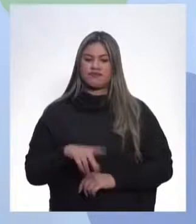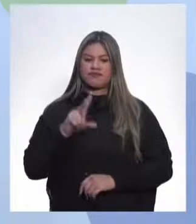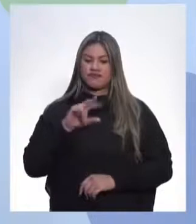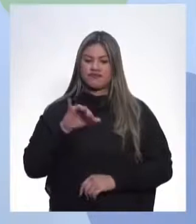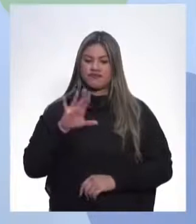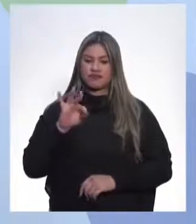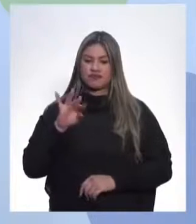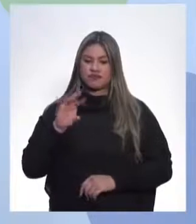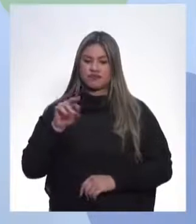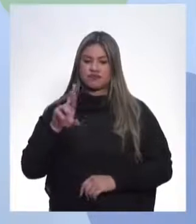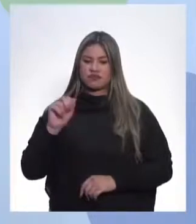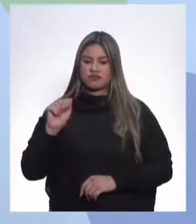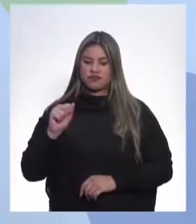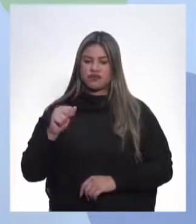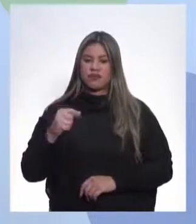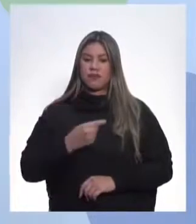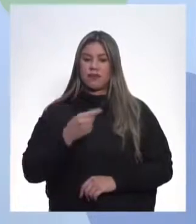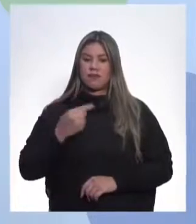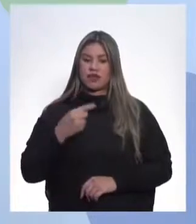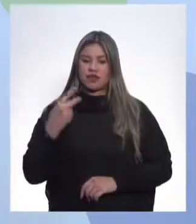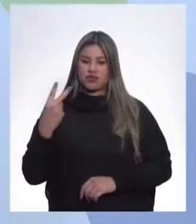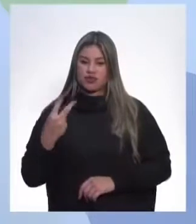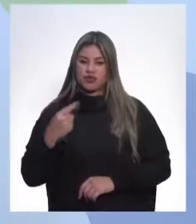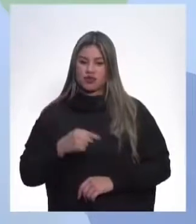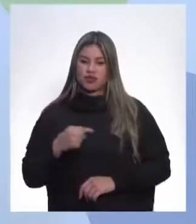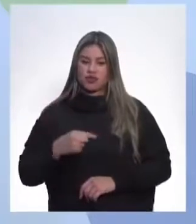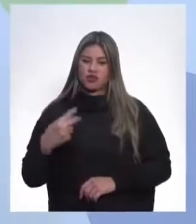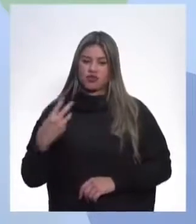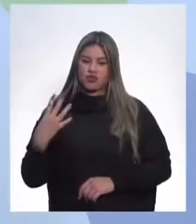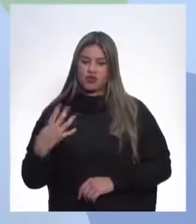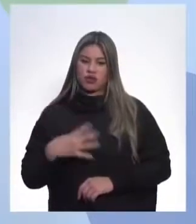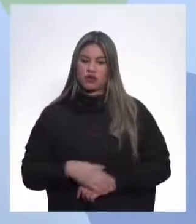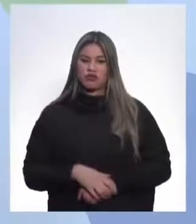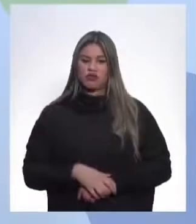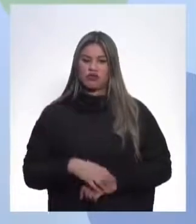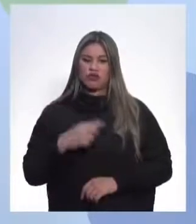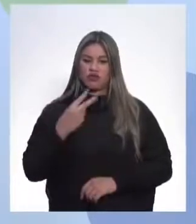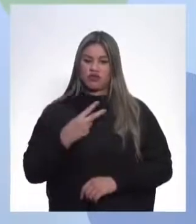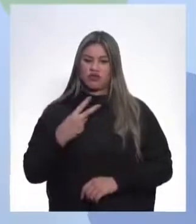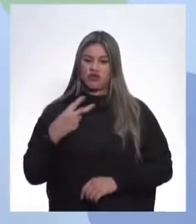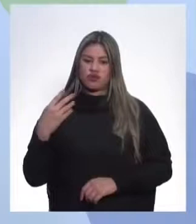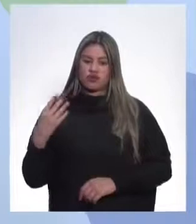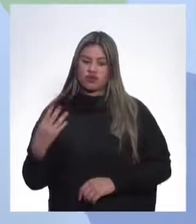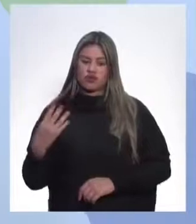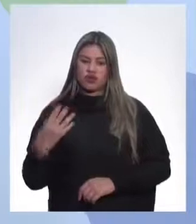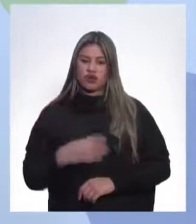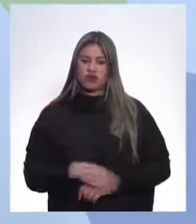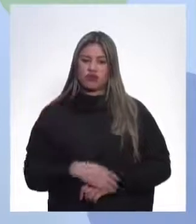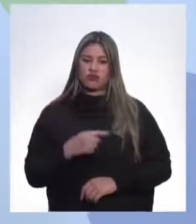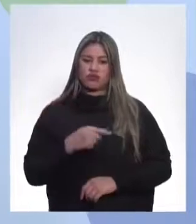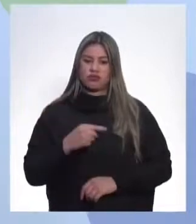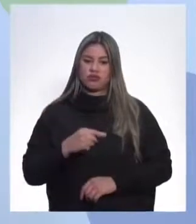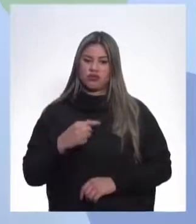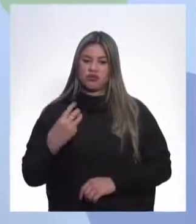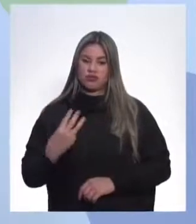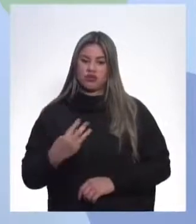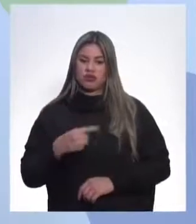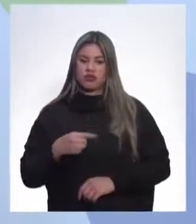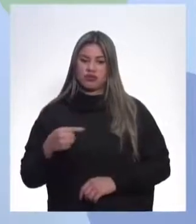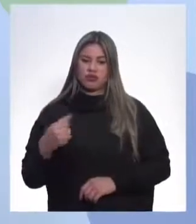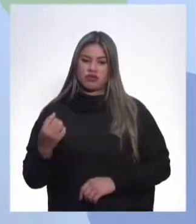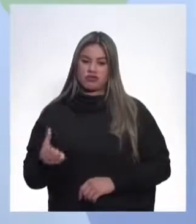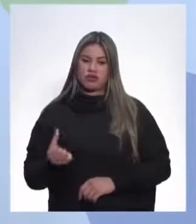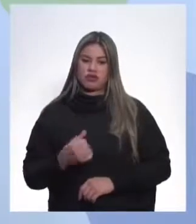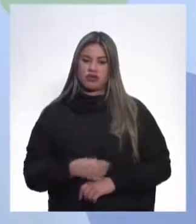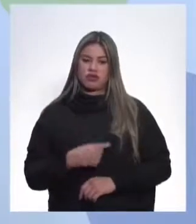Vitória colocou menos 2, menos 4, 2 e 4, menos 3 e menos 6, e ainda colocou mais